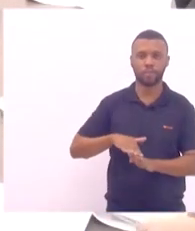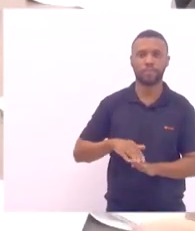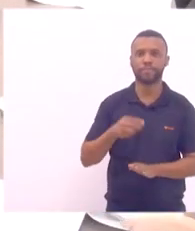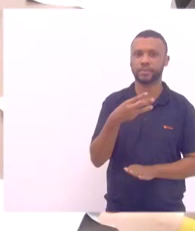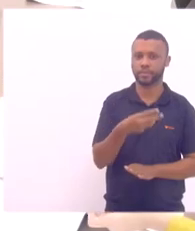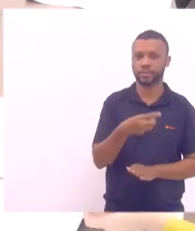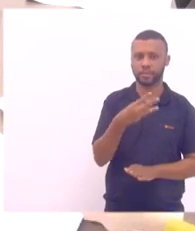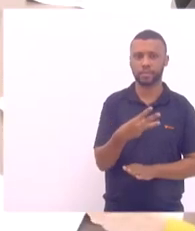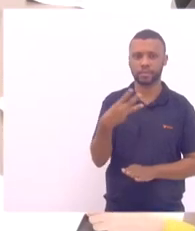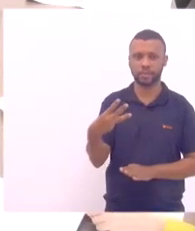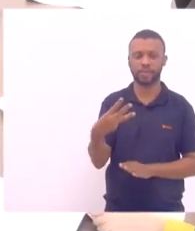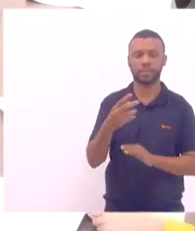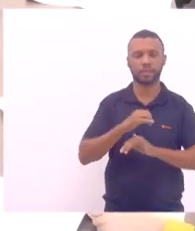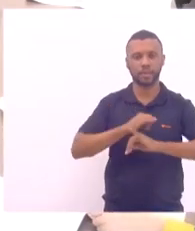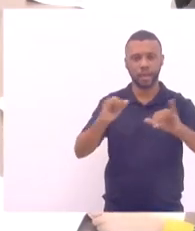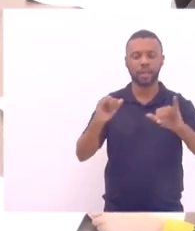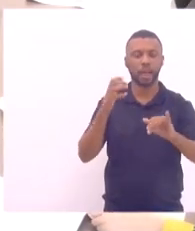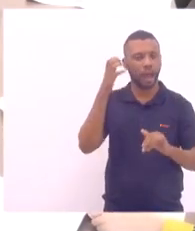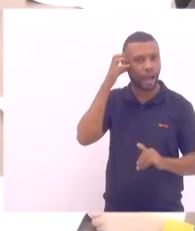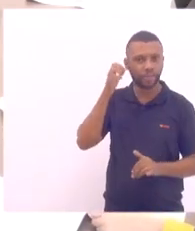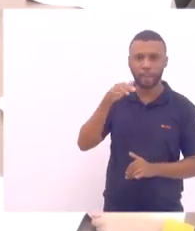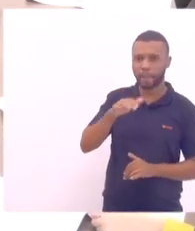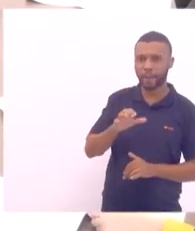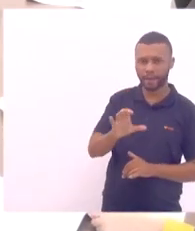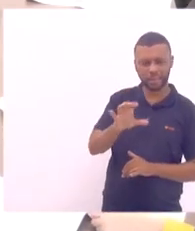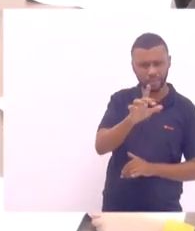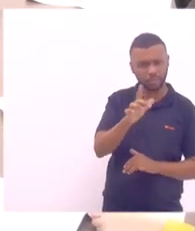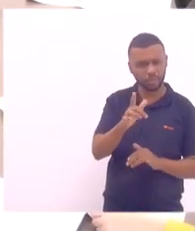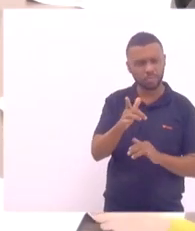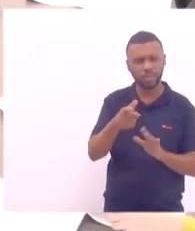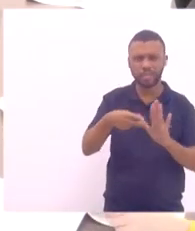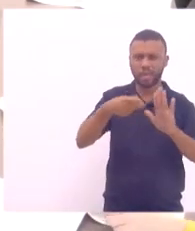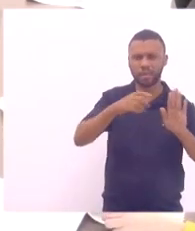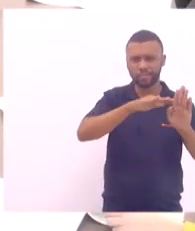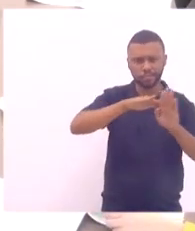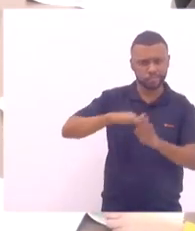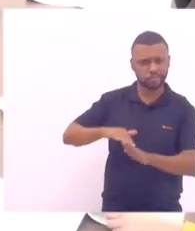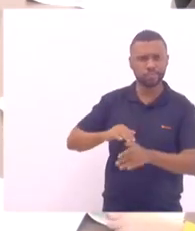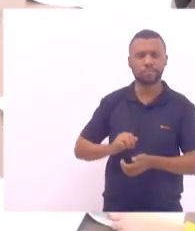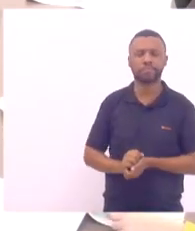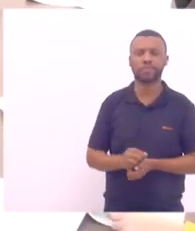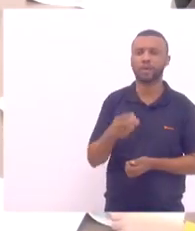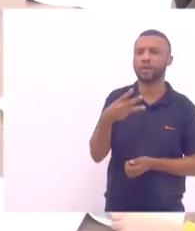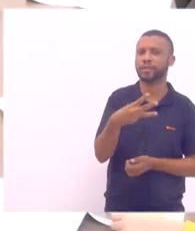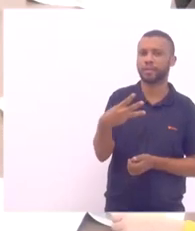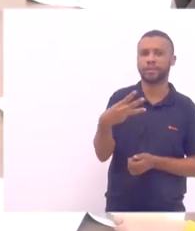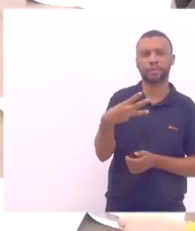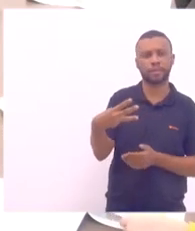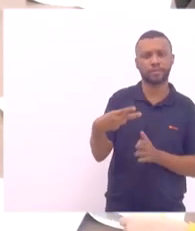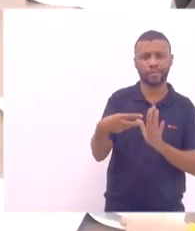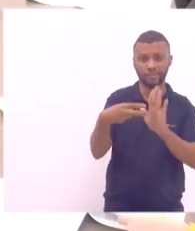33, declara a Rádio Merca. Isso aqui vamos derrubar, né? Derrubado o 33.